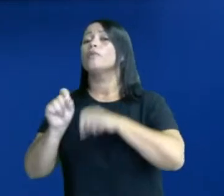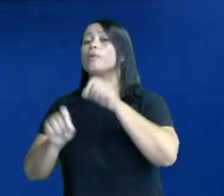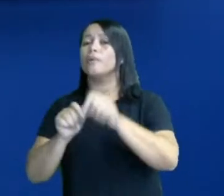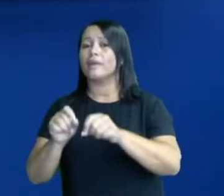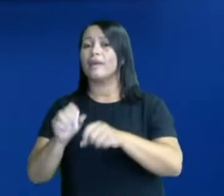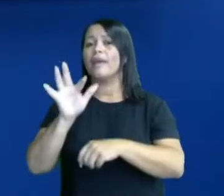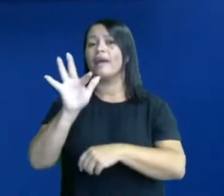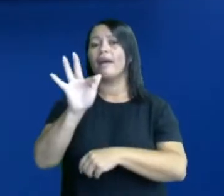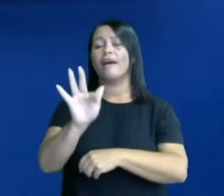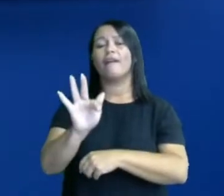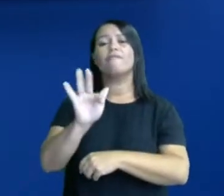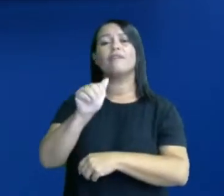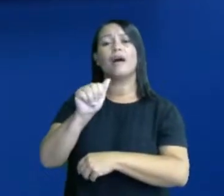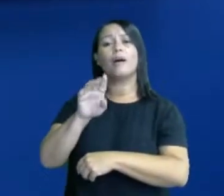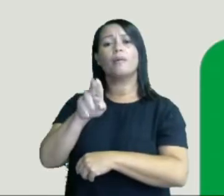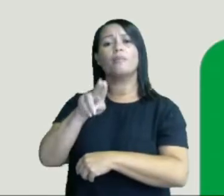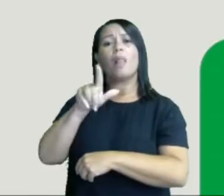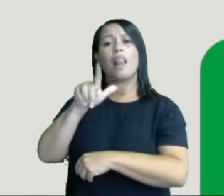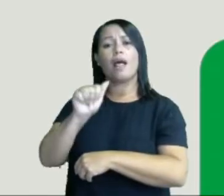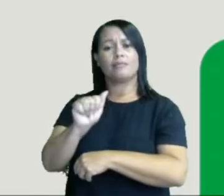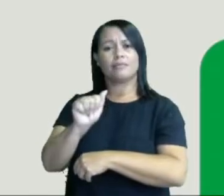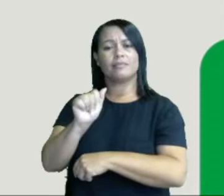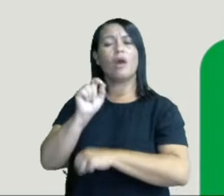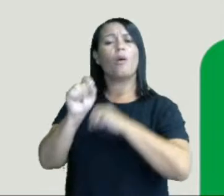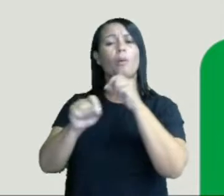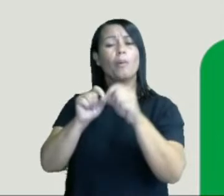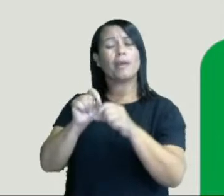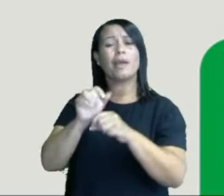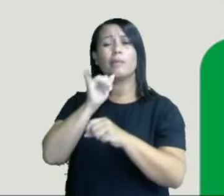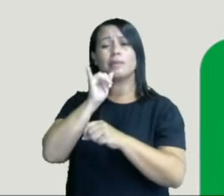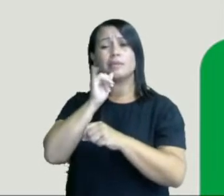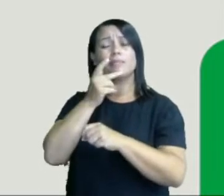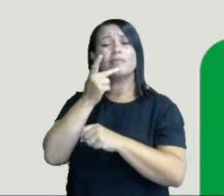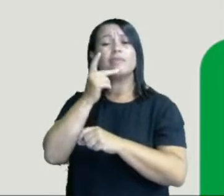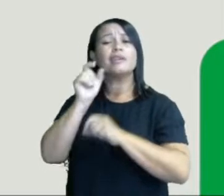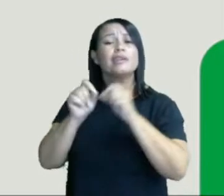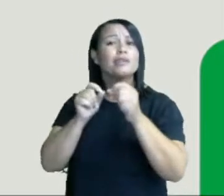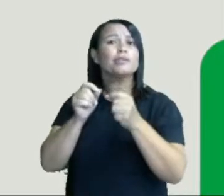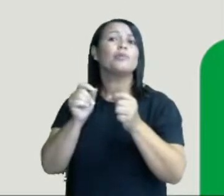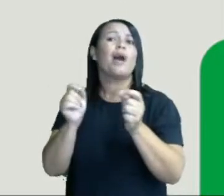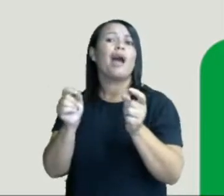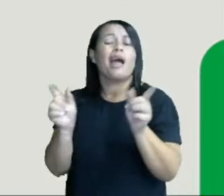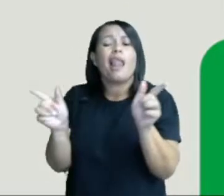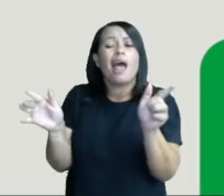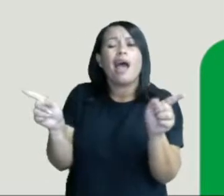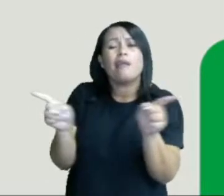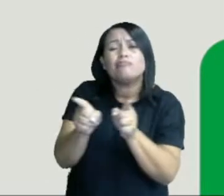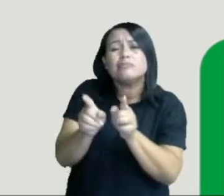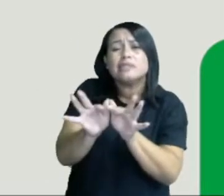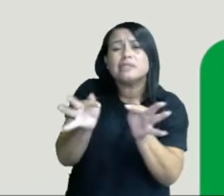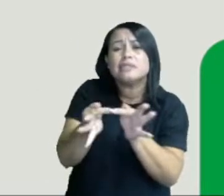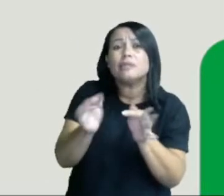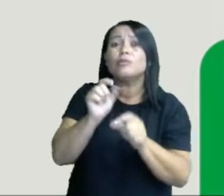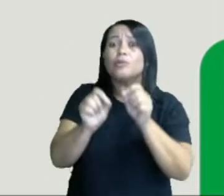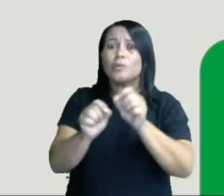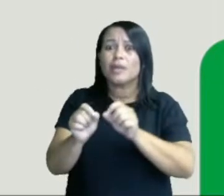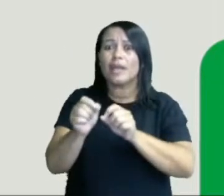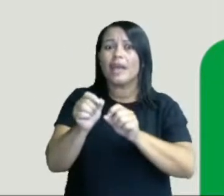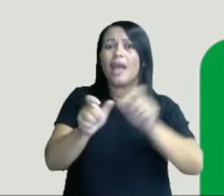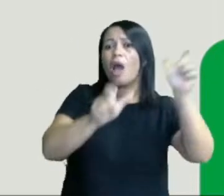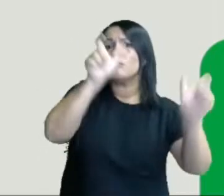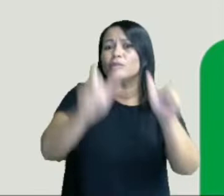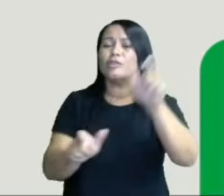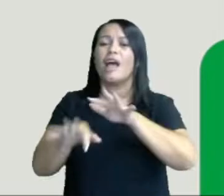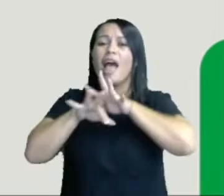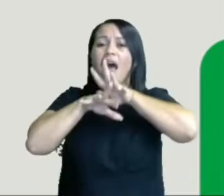fim, vamos à fábula. A fábula ela é criada pela tradição oral, são curtas e os personagens são muitas